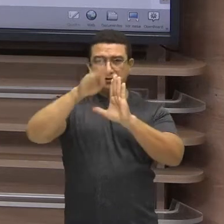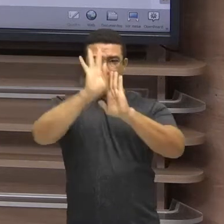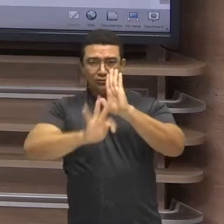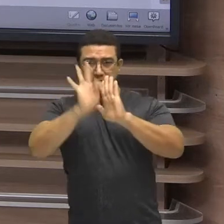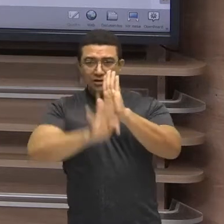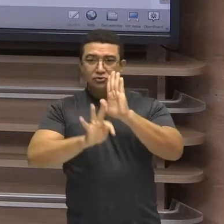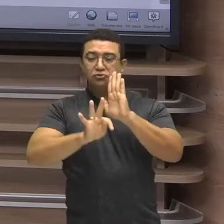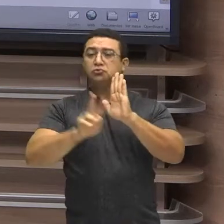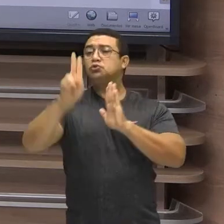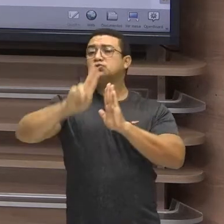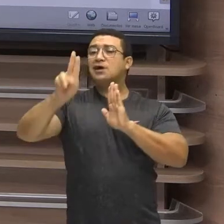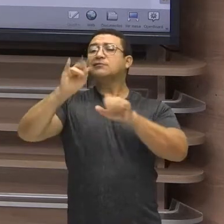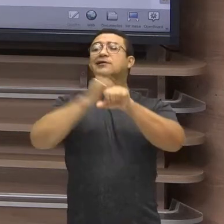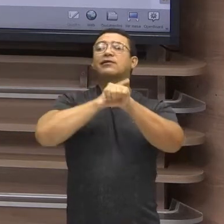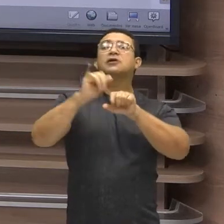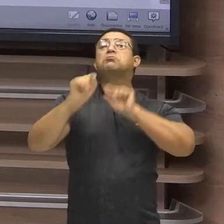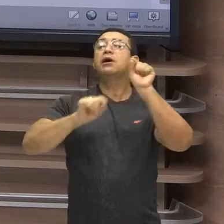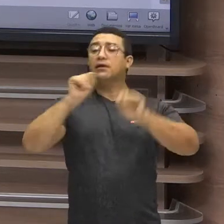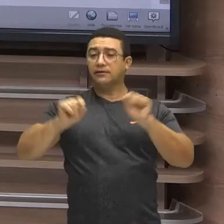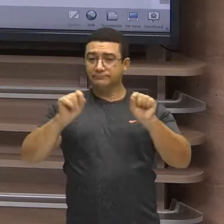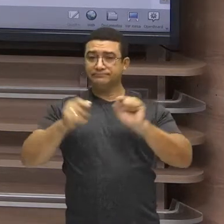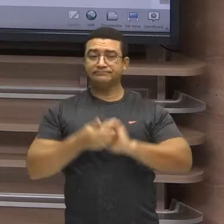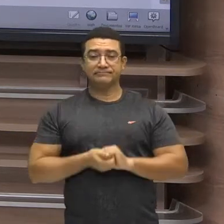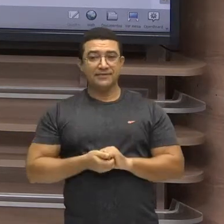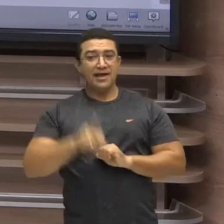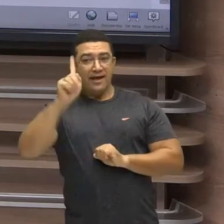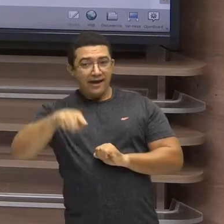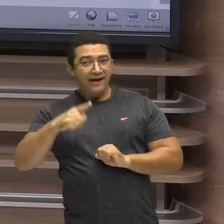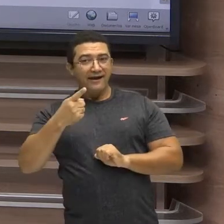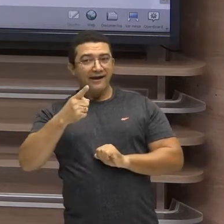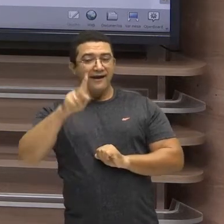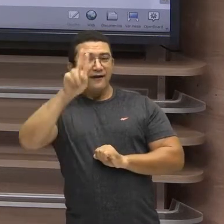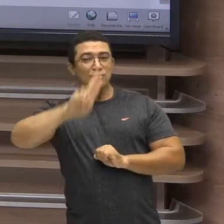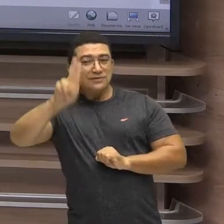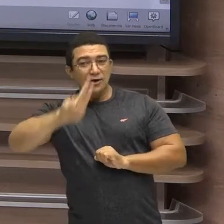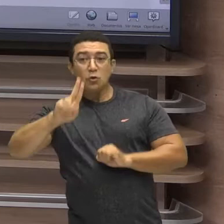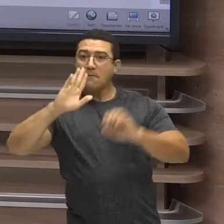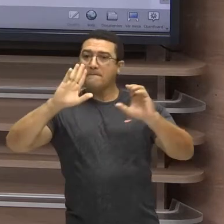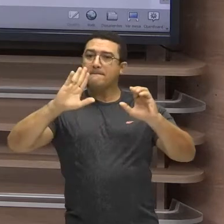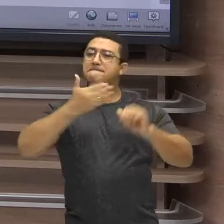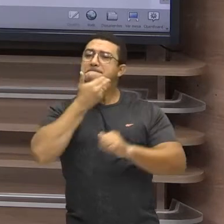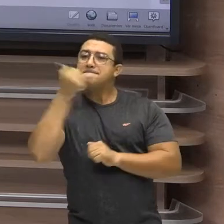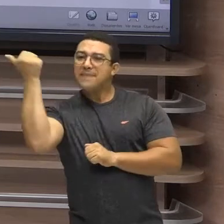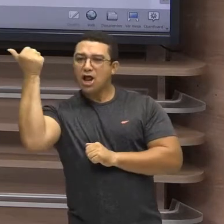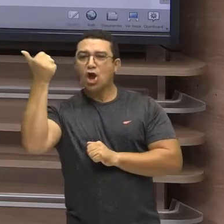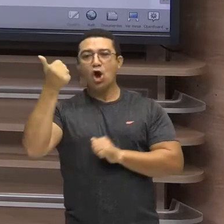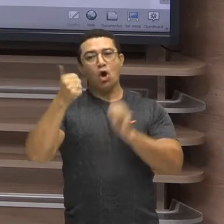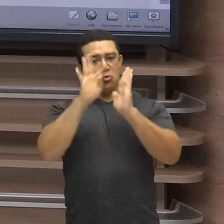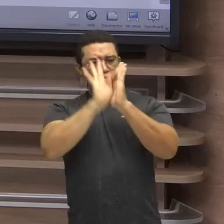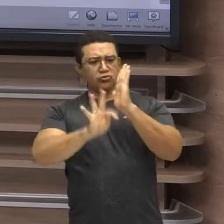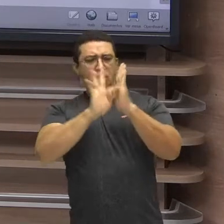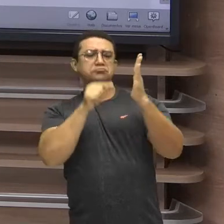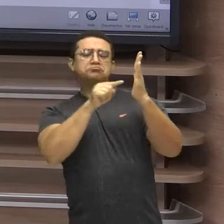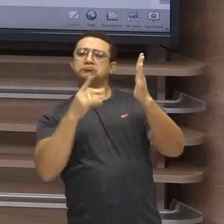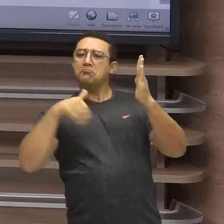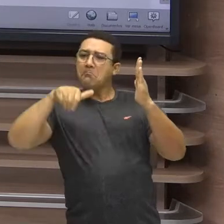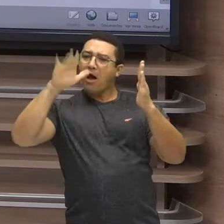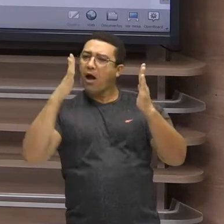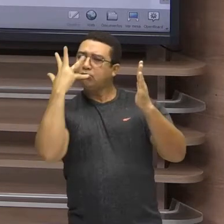de linguagem. Então, elas servem para melhorar o texto, né? O texto ficar mais bonito,